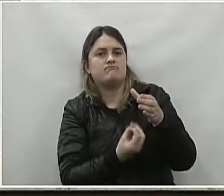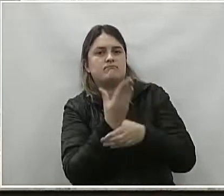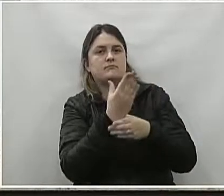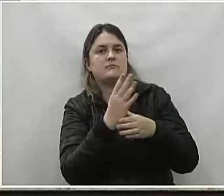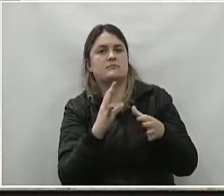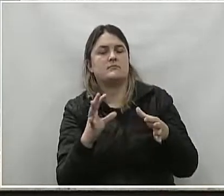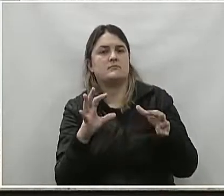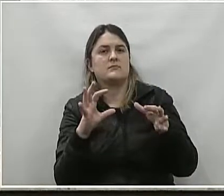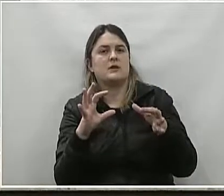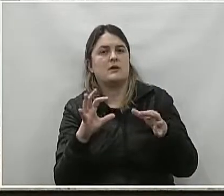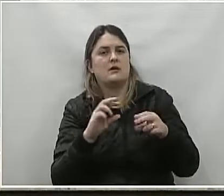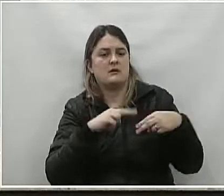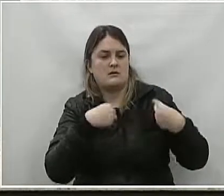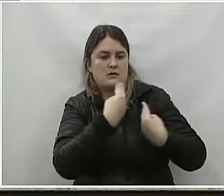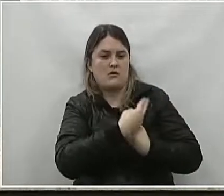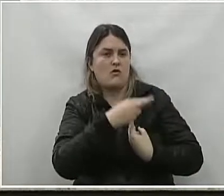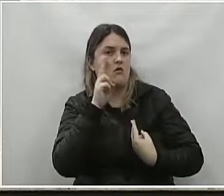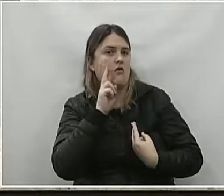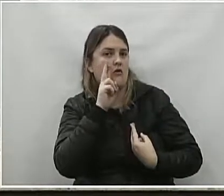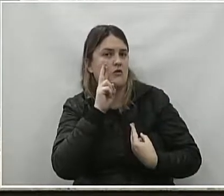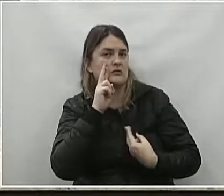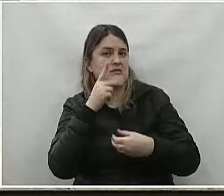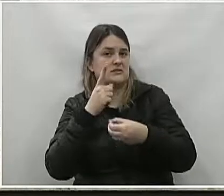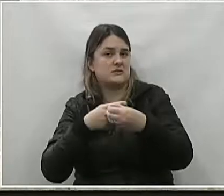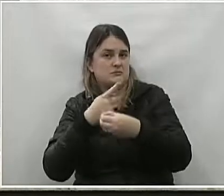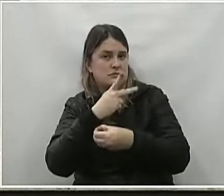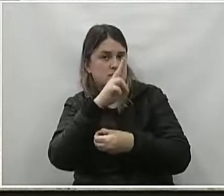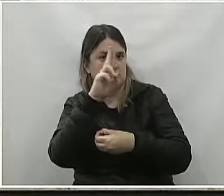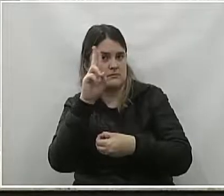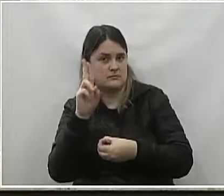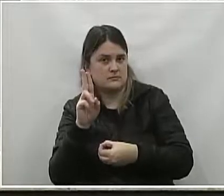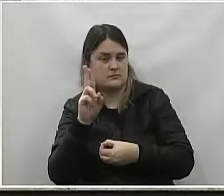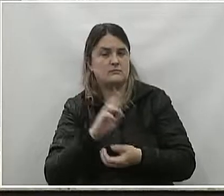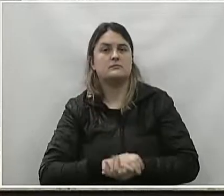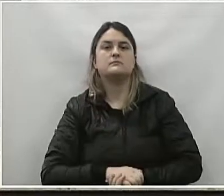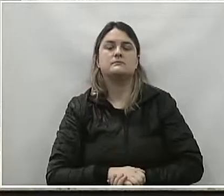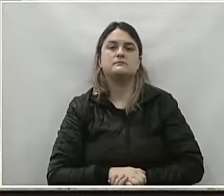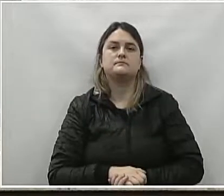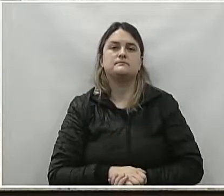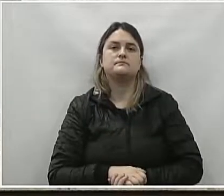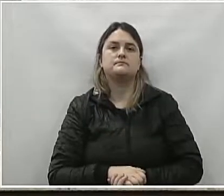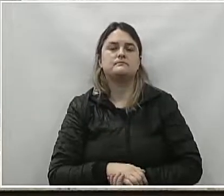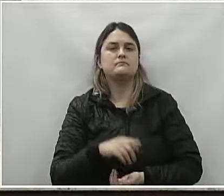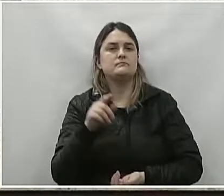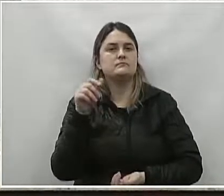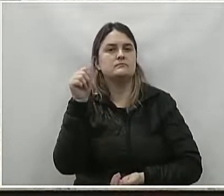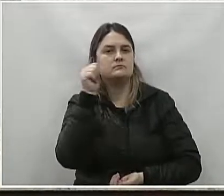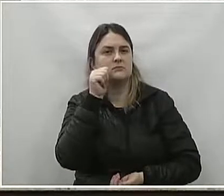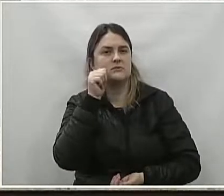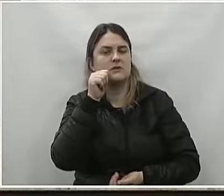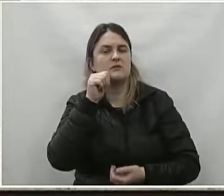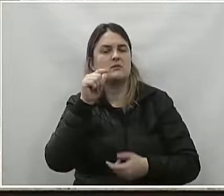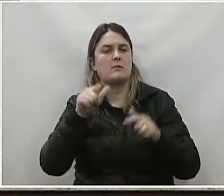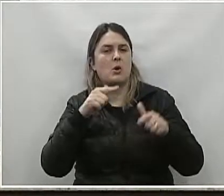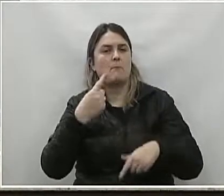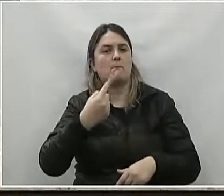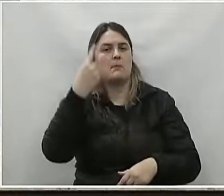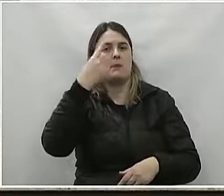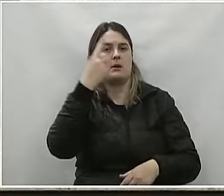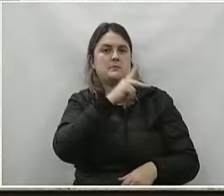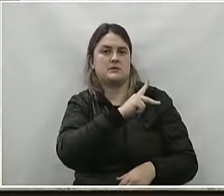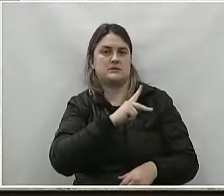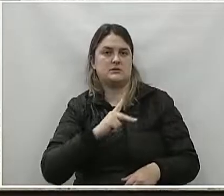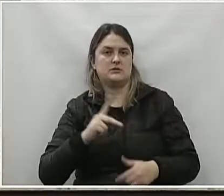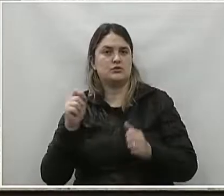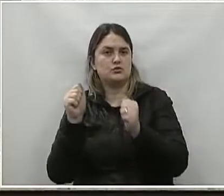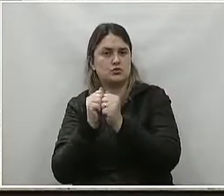Liga Feminina de Combate ao Câncer de Porto União da Vitória, da qual foi a primeira presidente. Junto ao seu